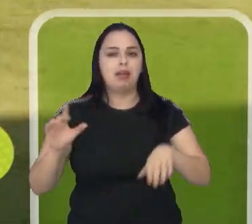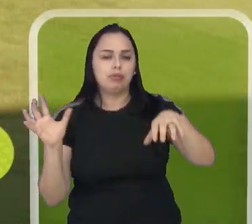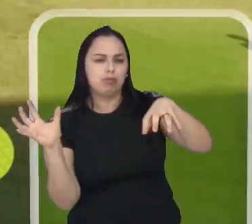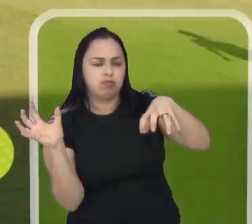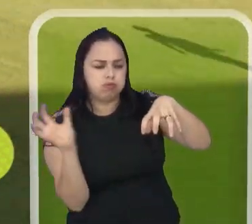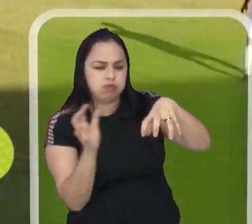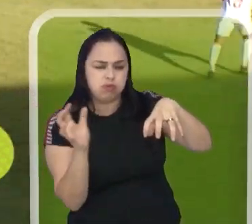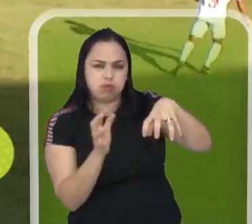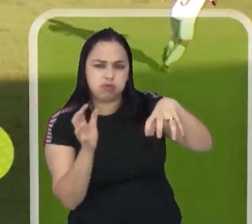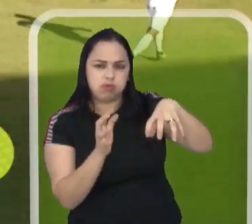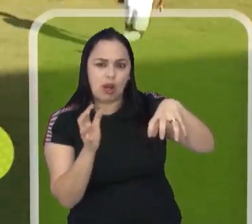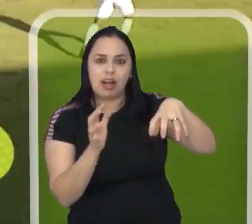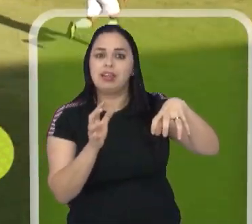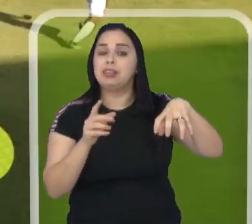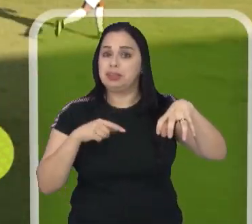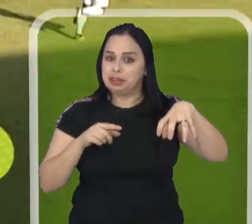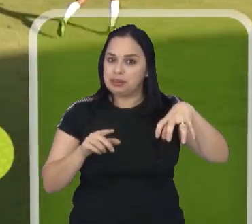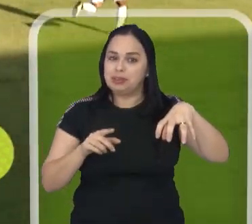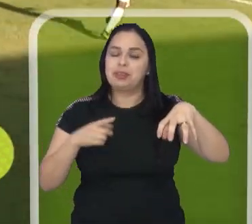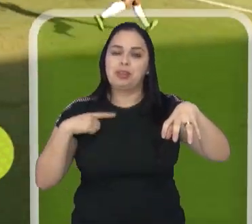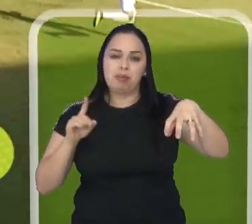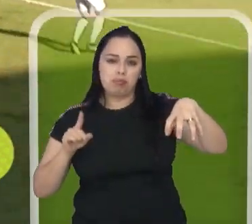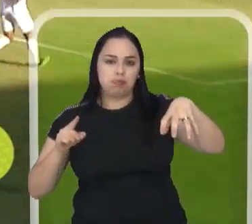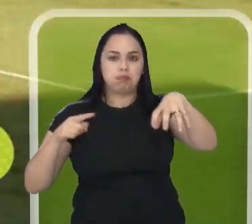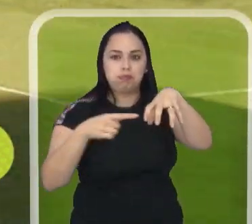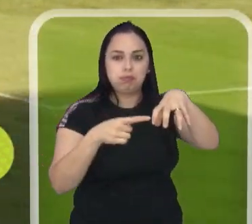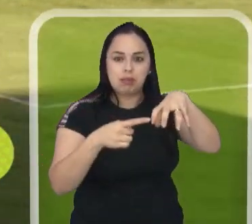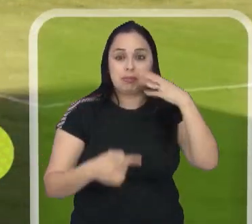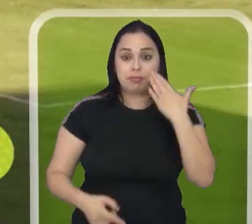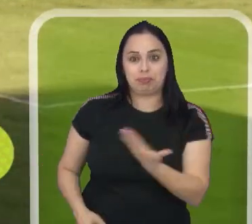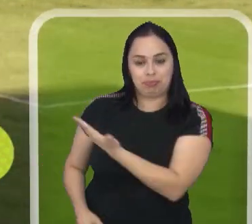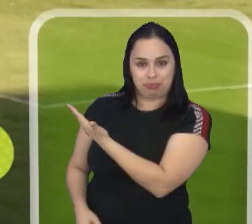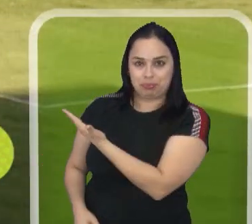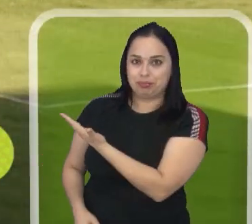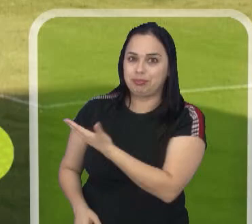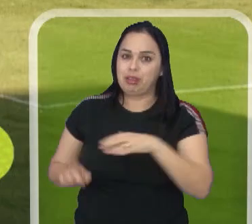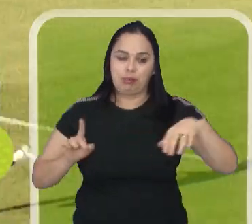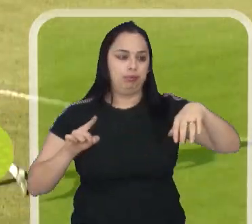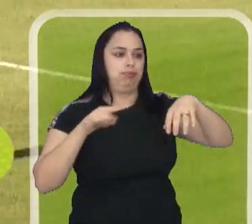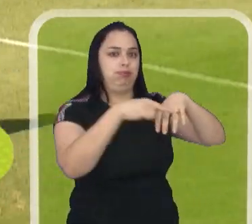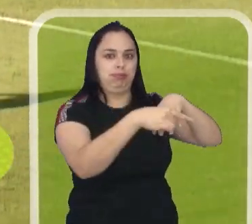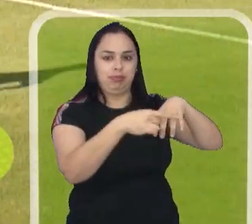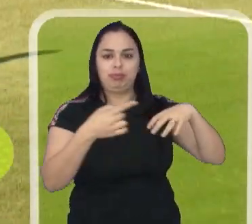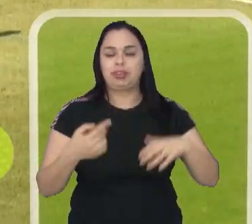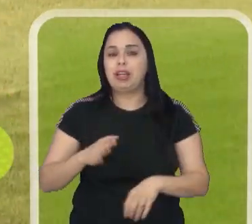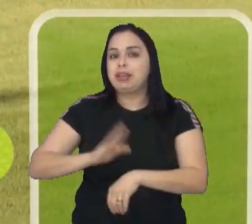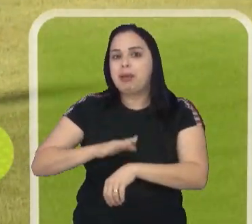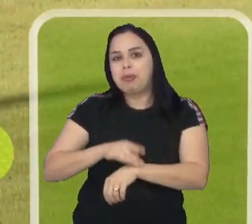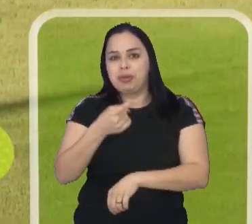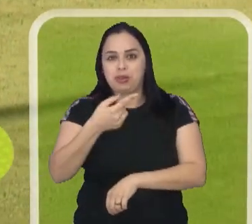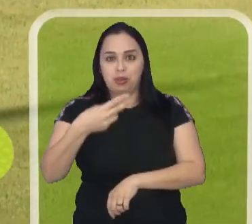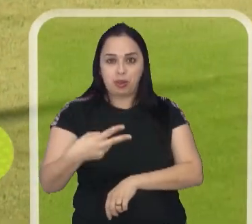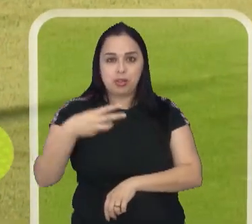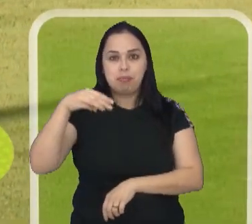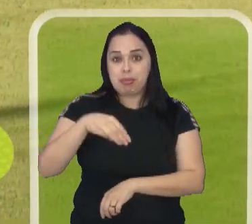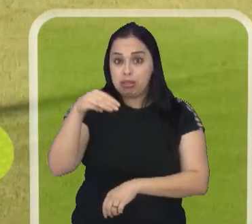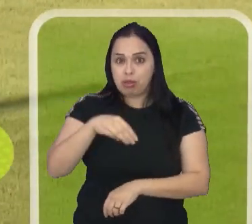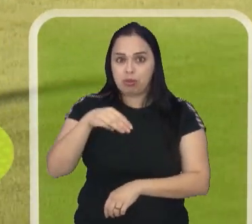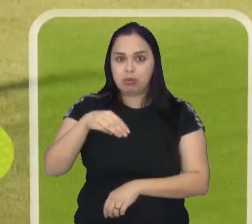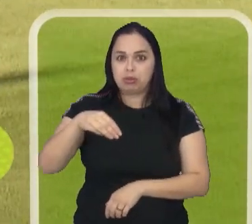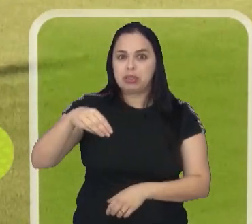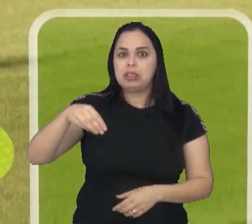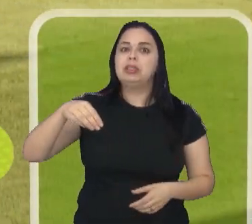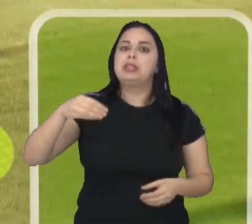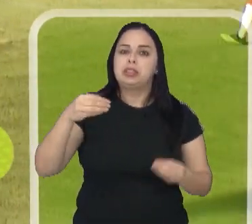Desportivo Brasil veio em seguida, com a finalização do Giba também para fora. Aos 12 minutos, a melhor chance do São José